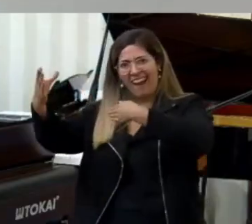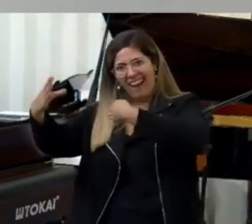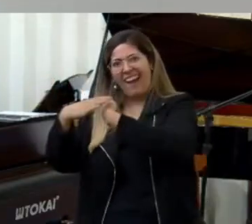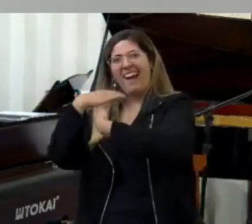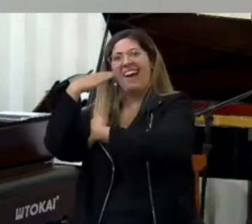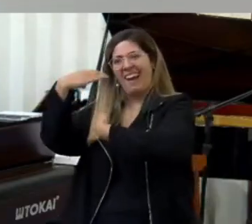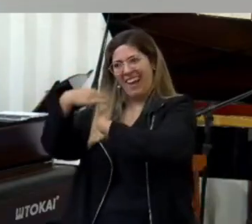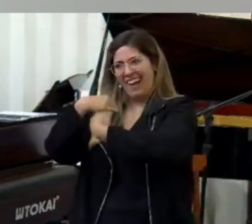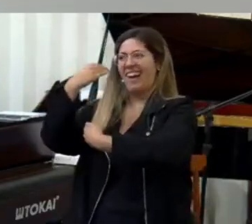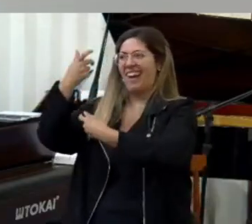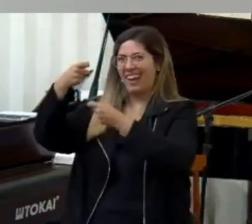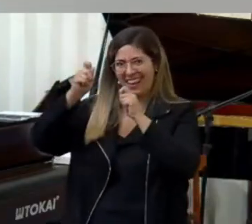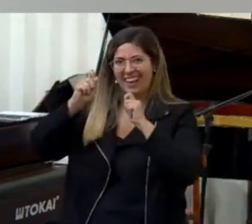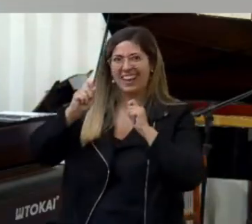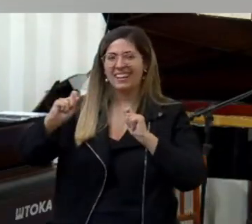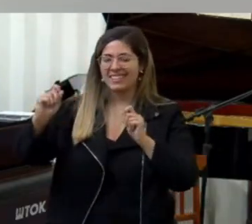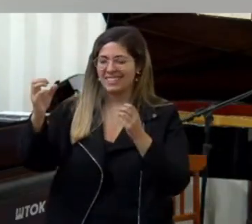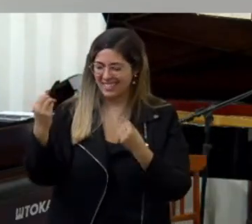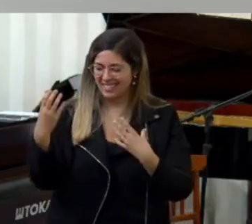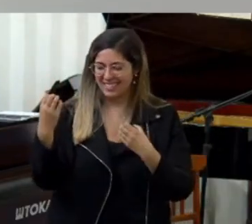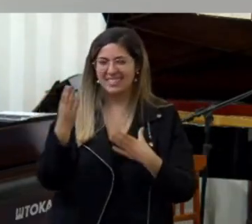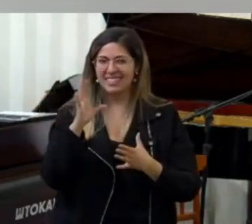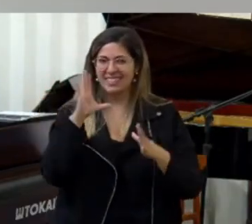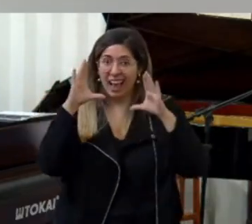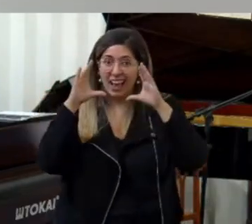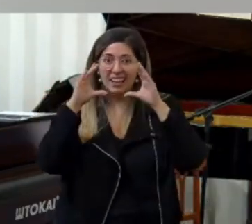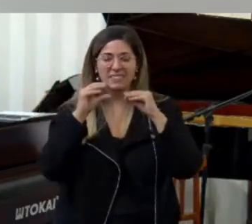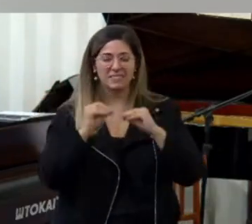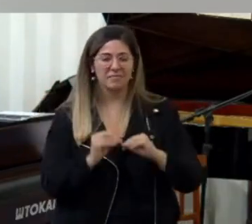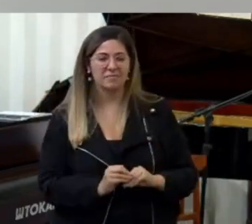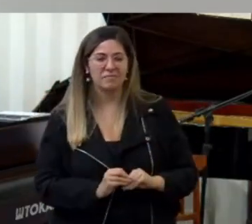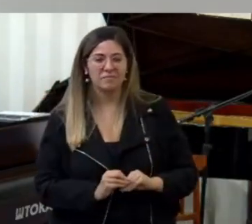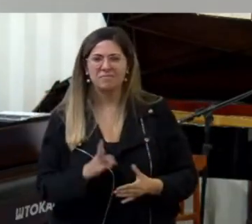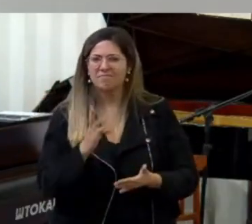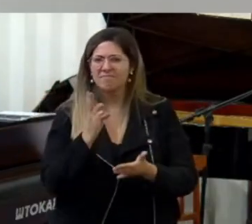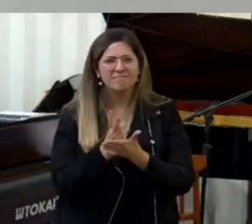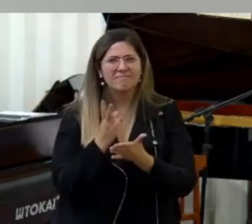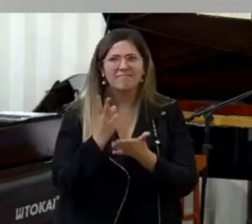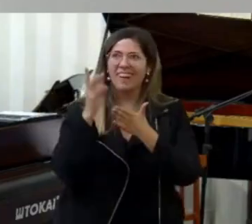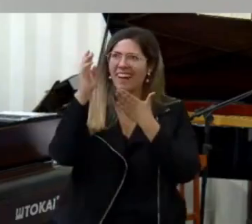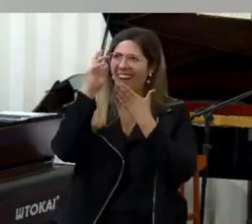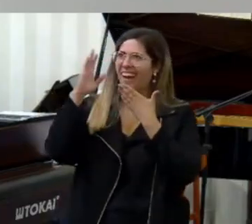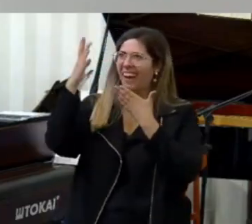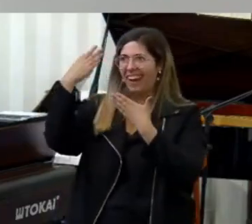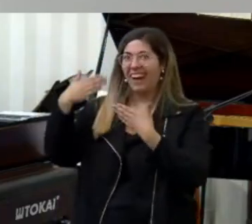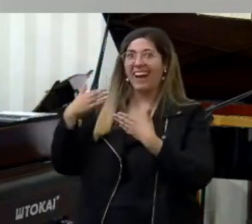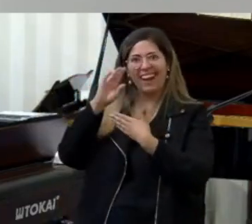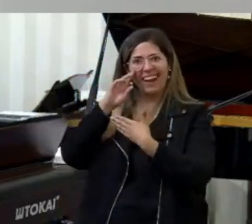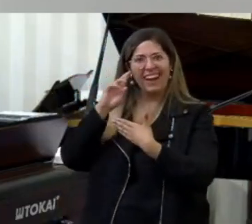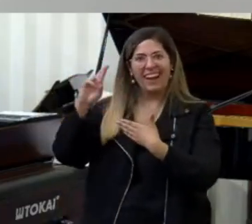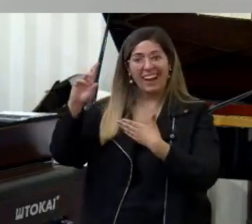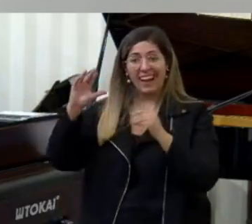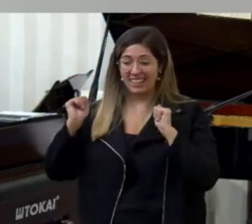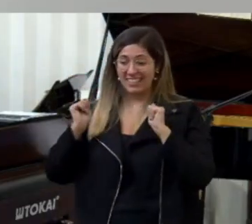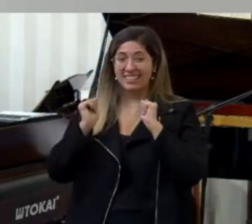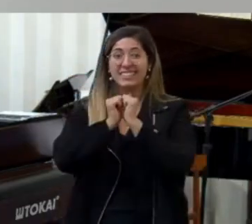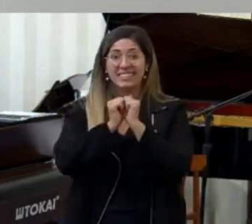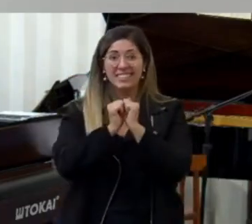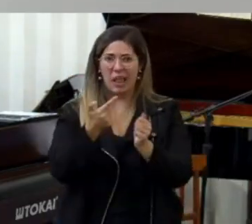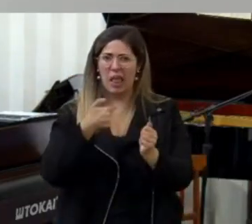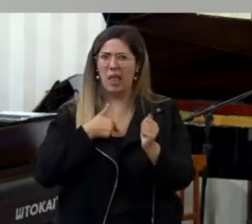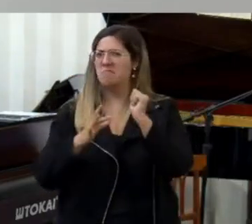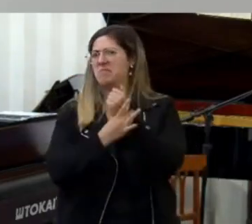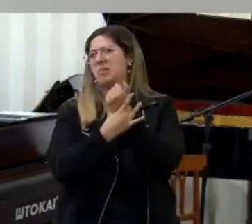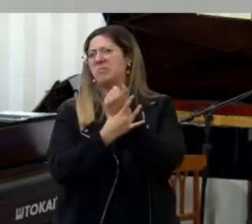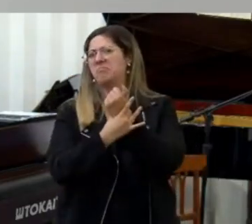durante a noite o meu coração me ensina. Tenho o Senhor sempre diante de mim. Estando Ele à minha direita, estou